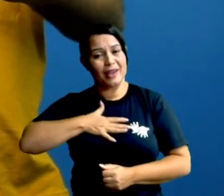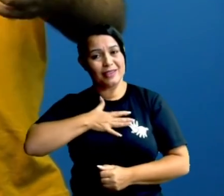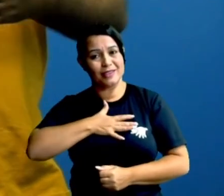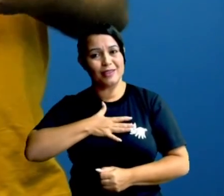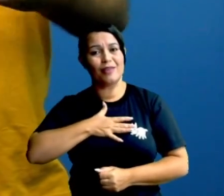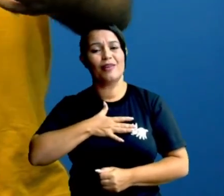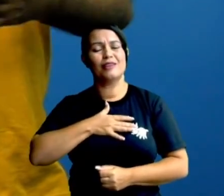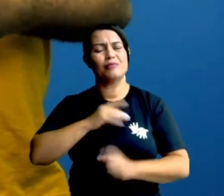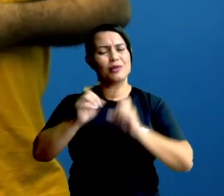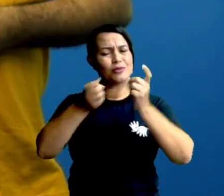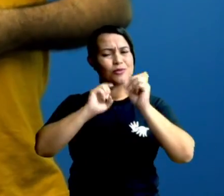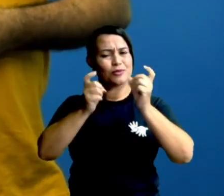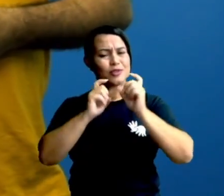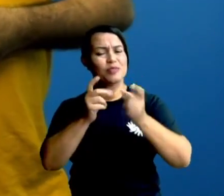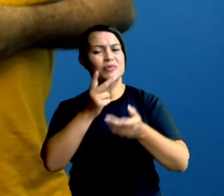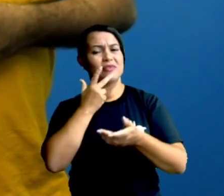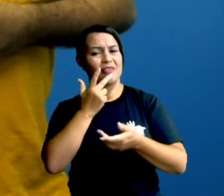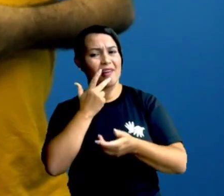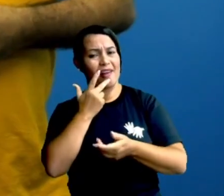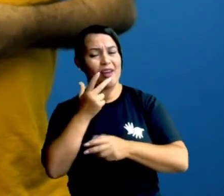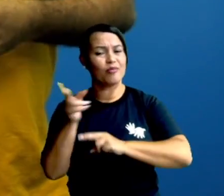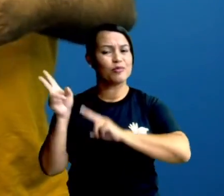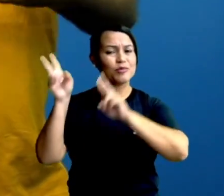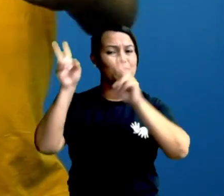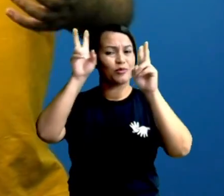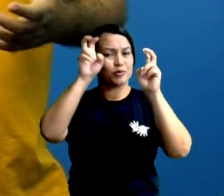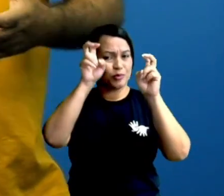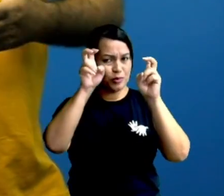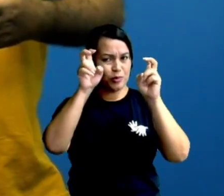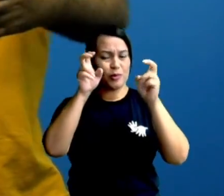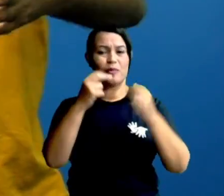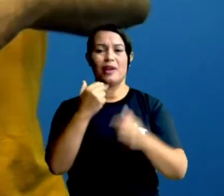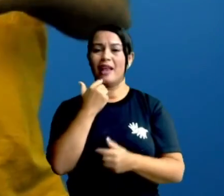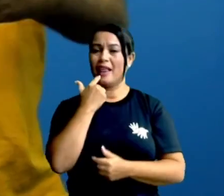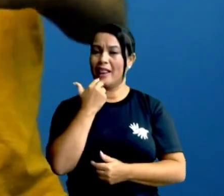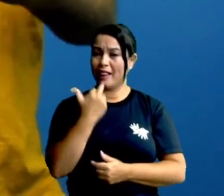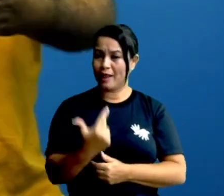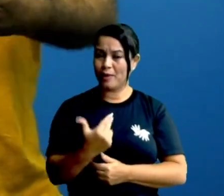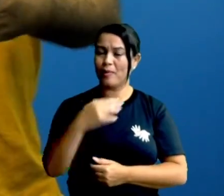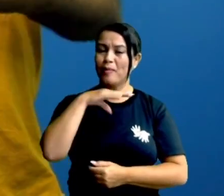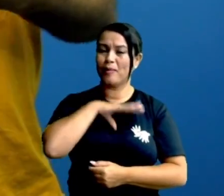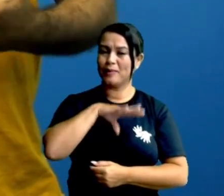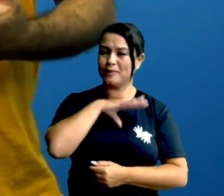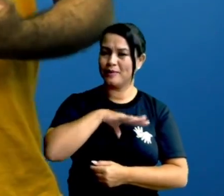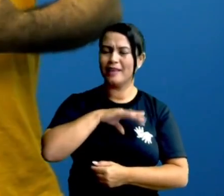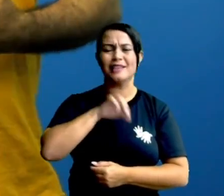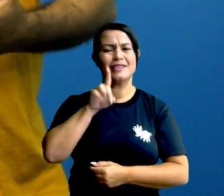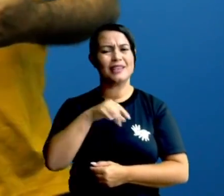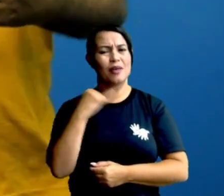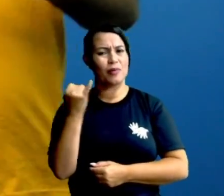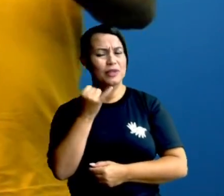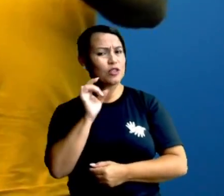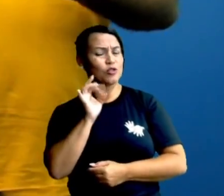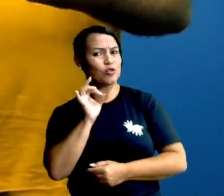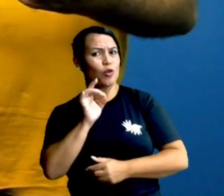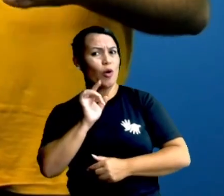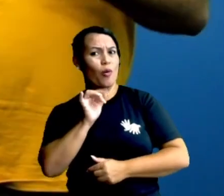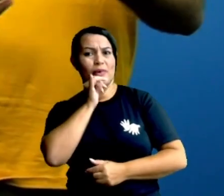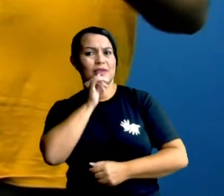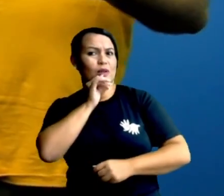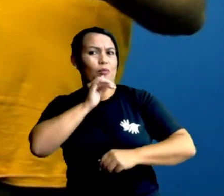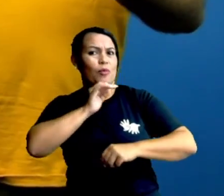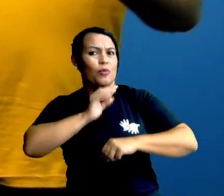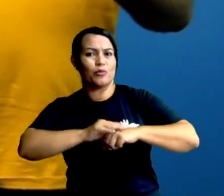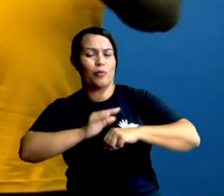poder discutir e falar sobre língua portuguesa, né, que é um instrumento não apenas de trabalho, mas um instrumento